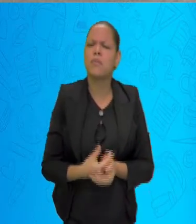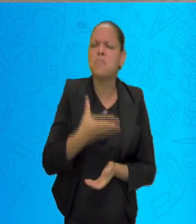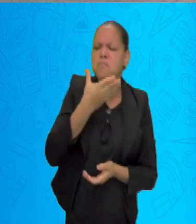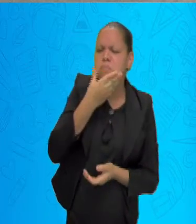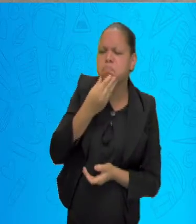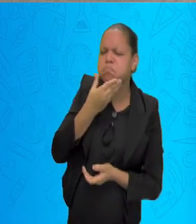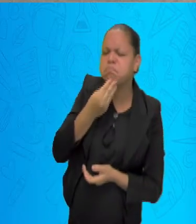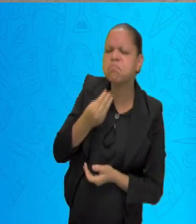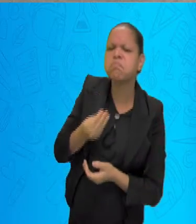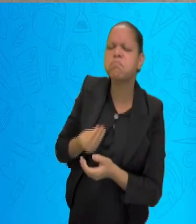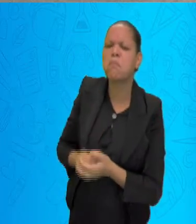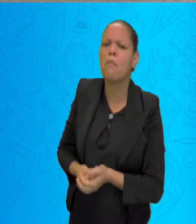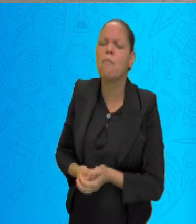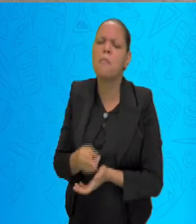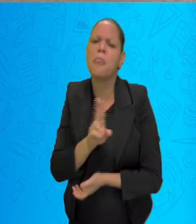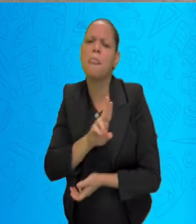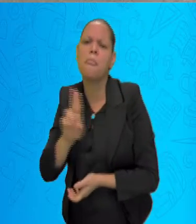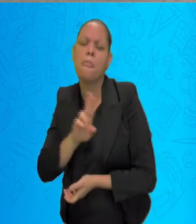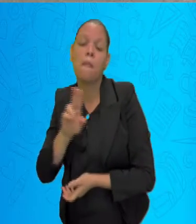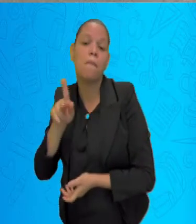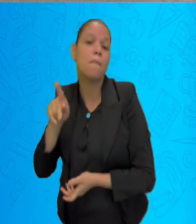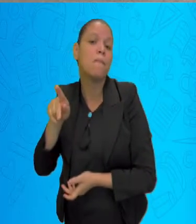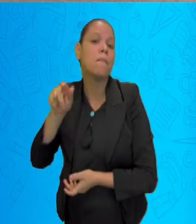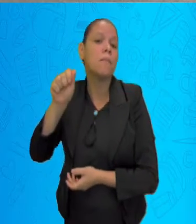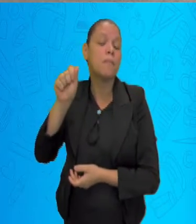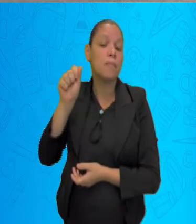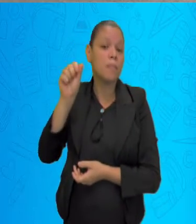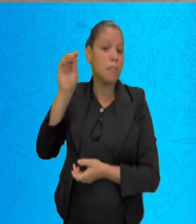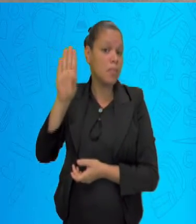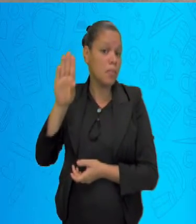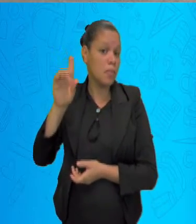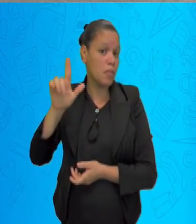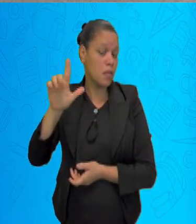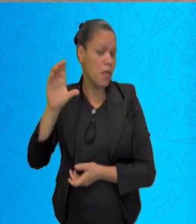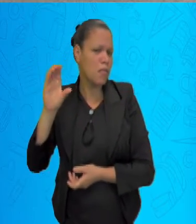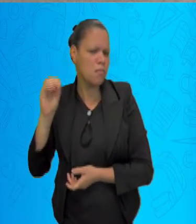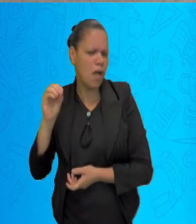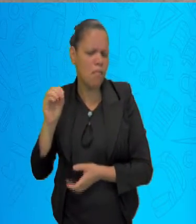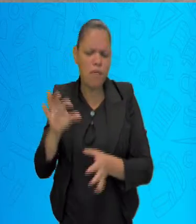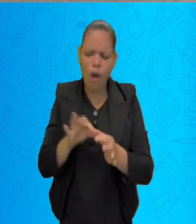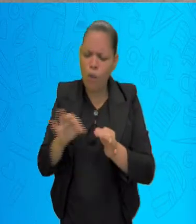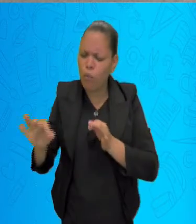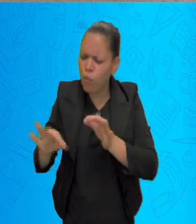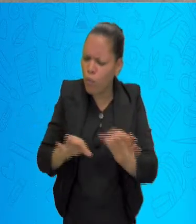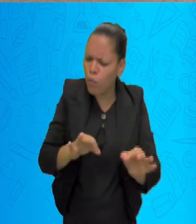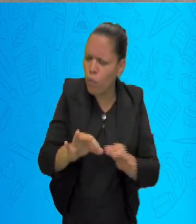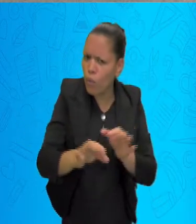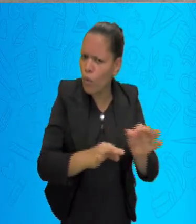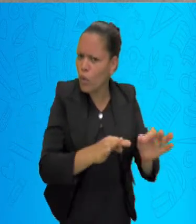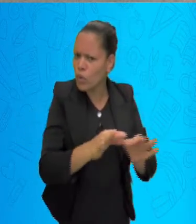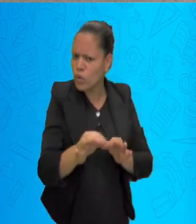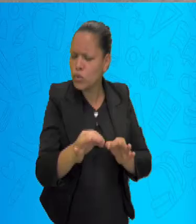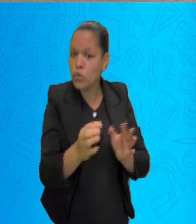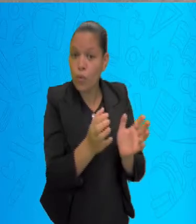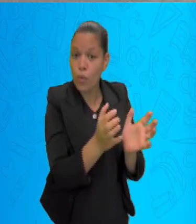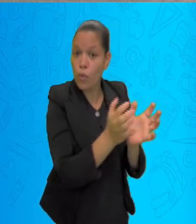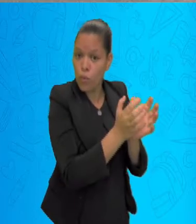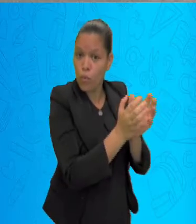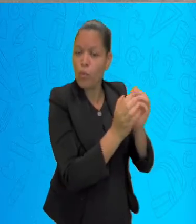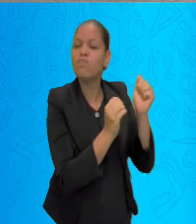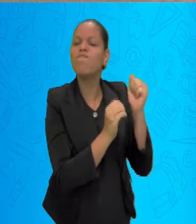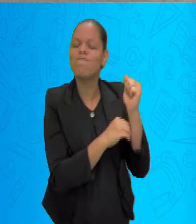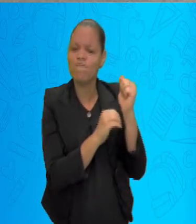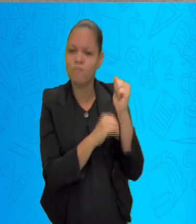Olavidier organizou uma sociedade secreta que defendia a autonomia do Novo Mundo, por meio de uma